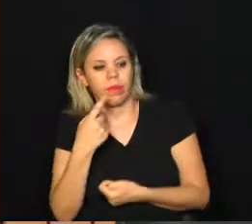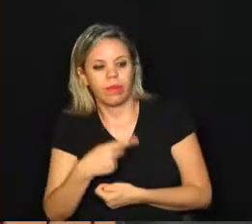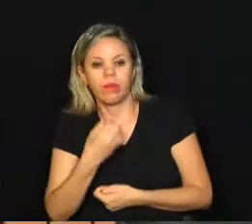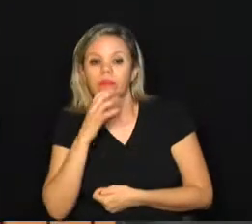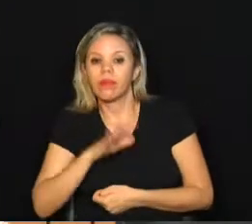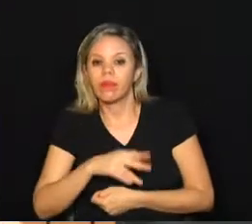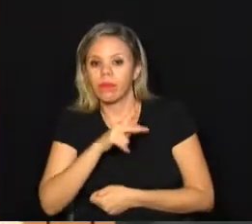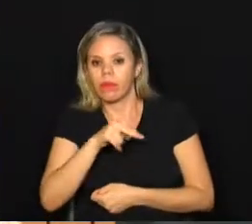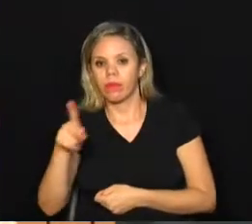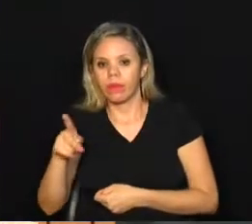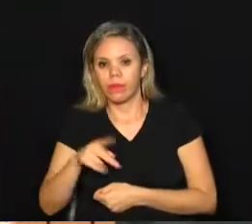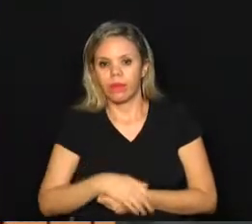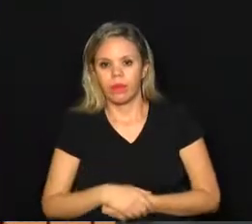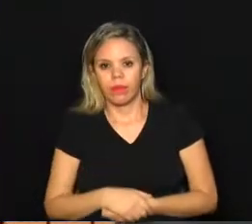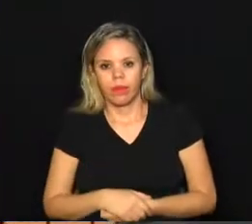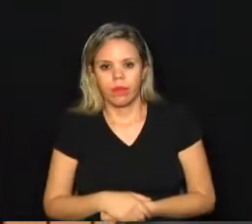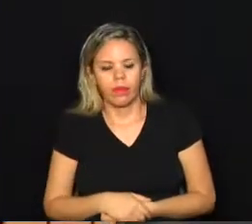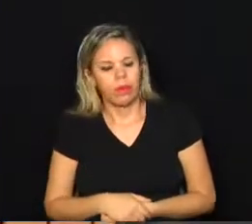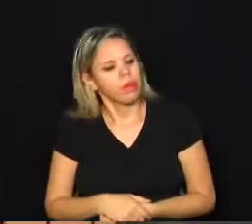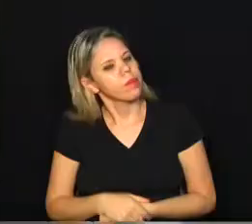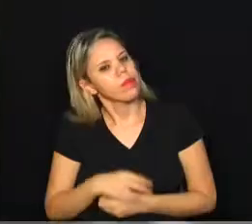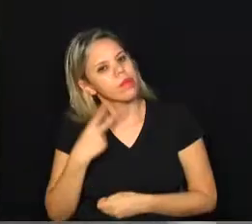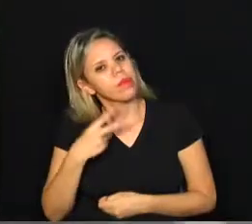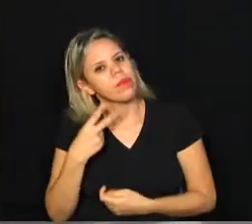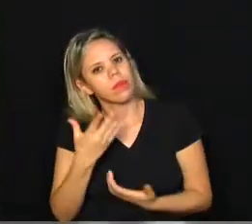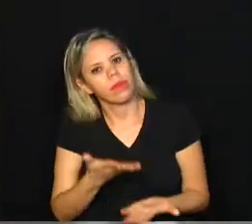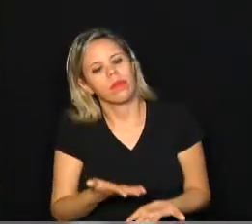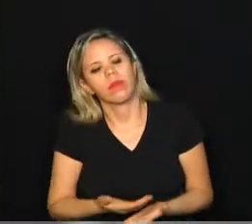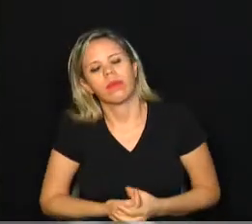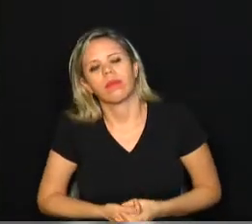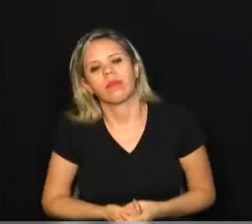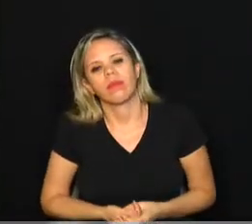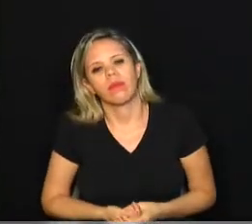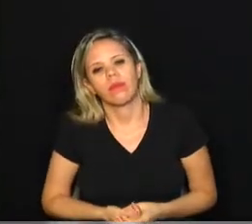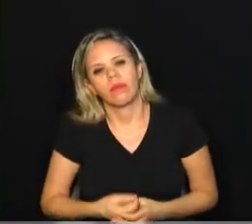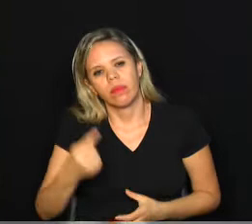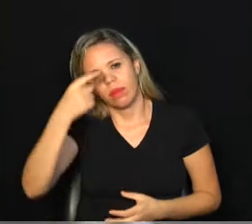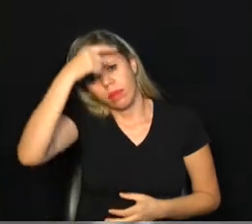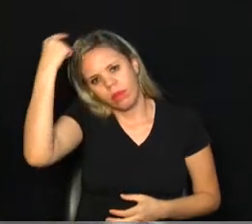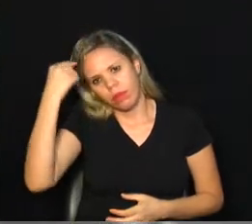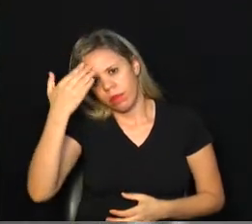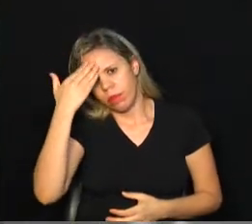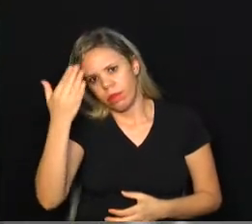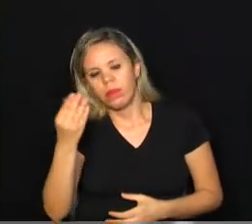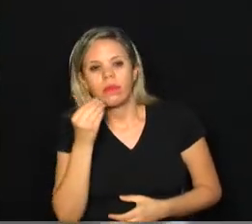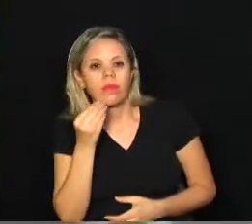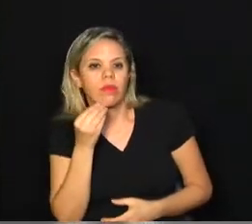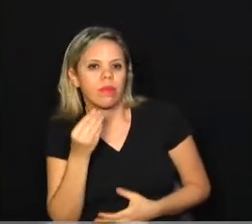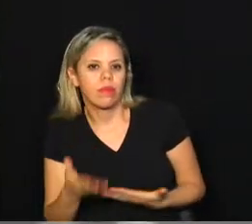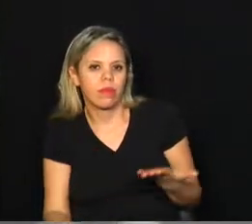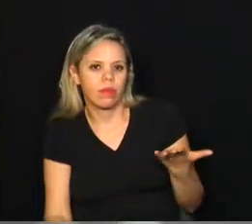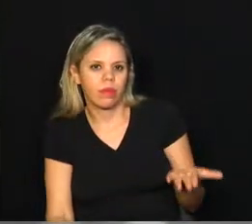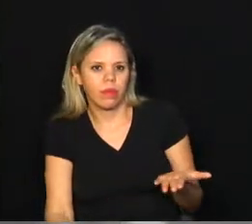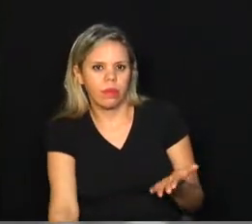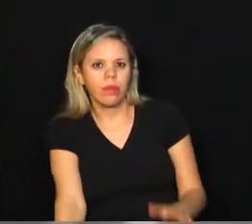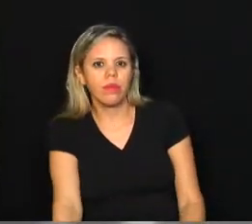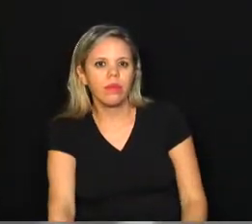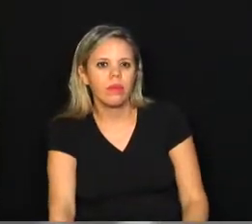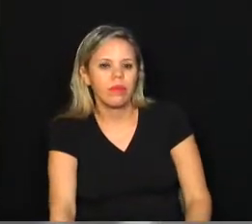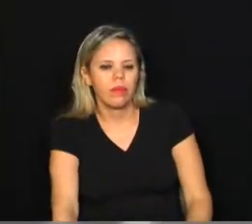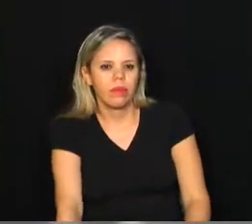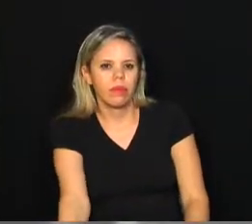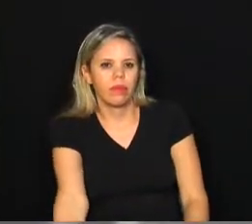tarde, professor. Boa tarde, vereador Paulo Gaspar. Muito obrigado pela oportunidade de estar aqui. Quero